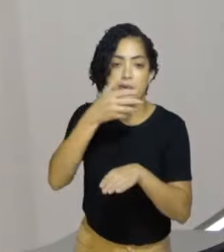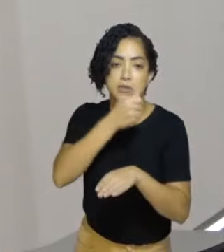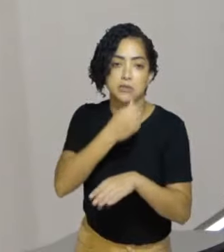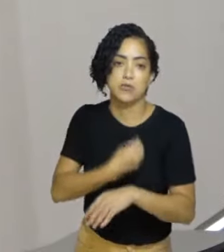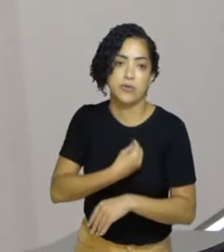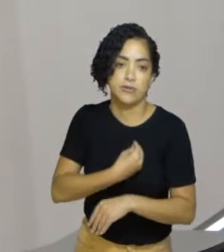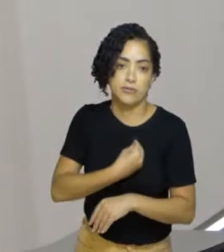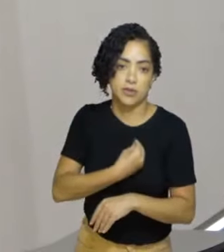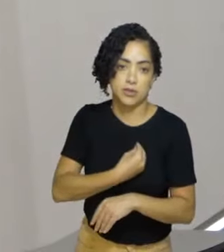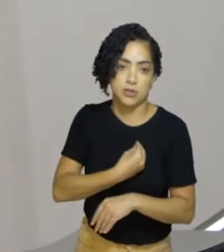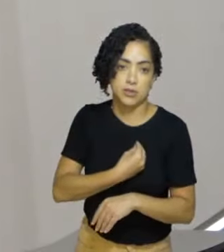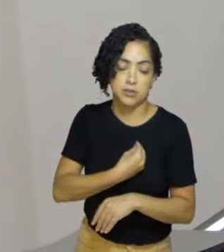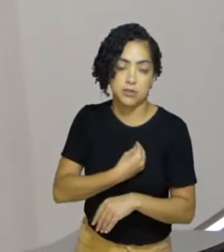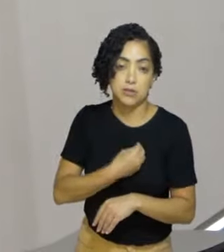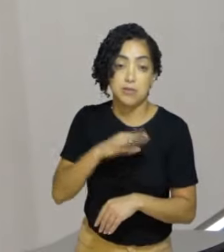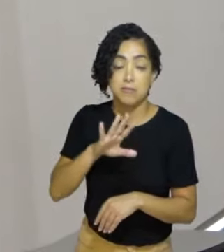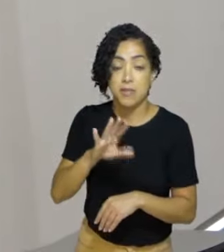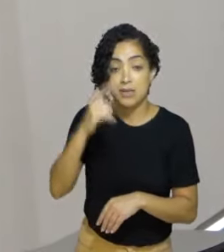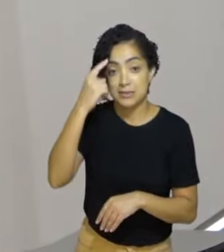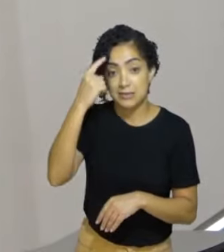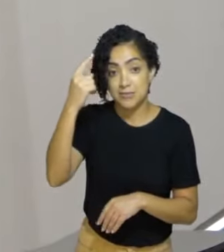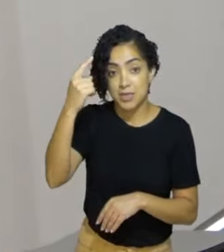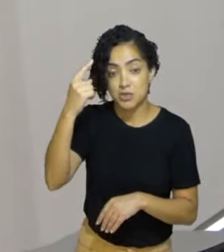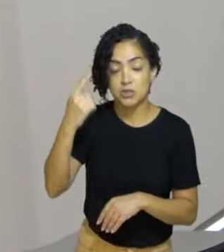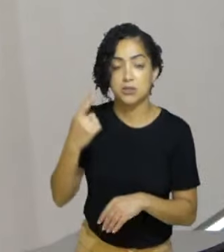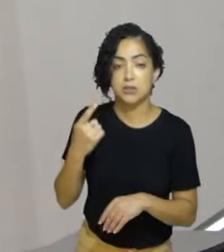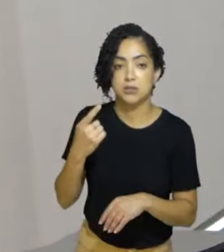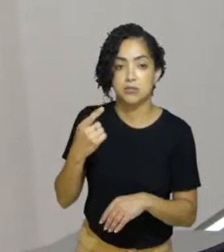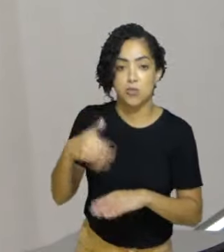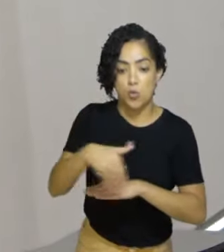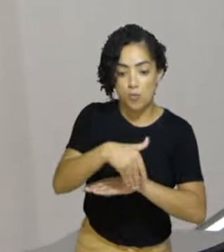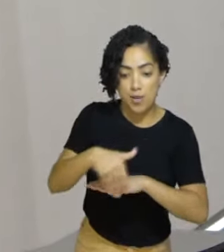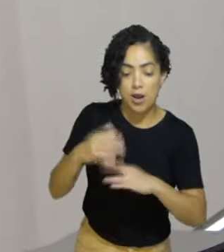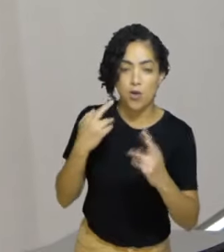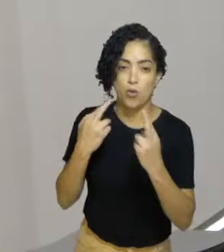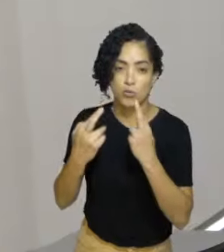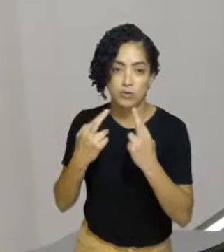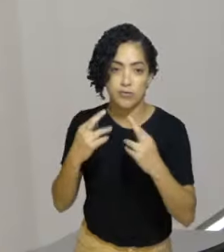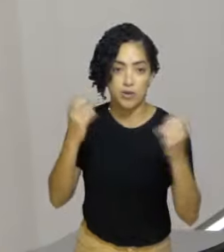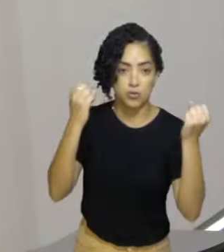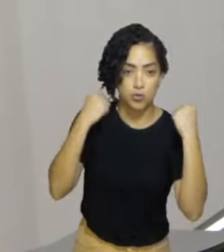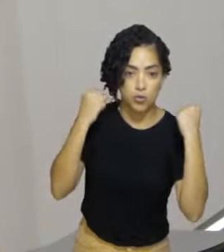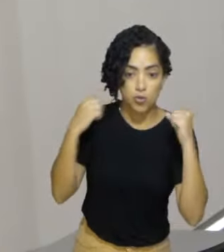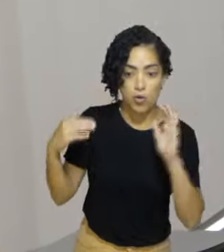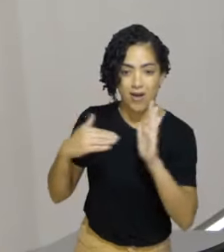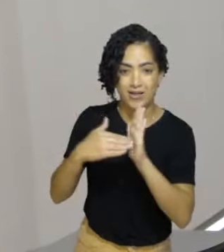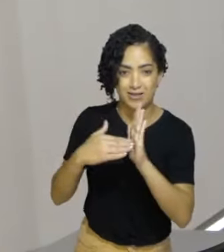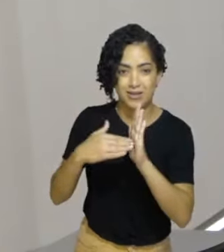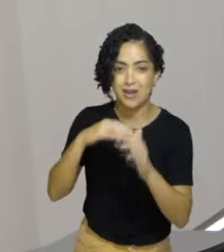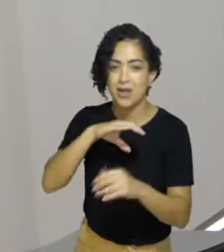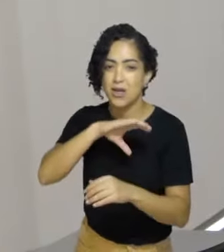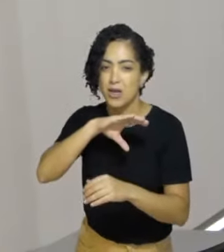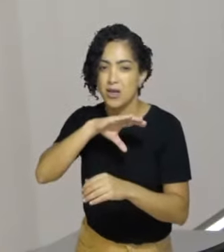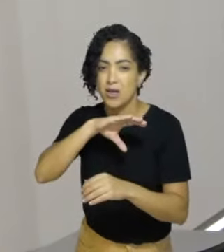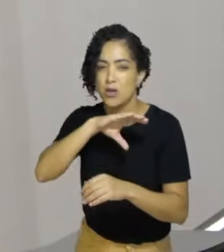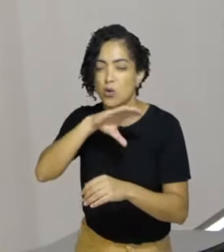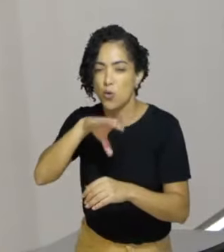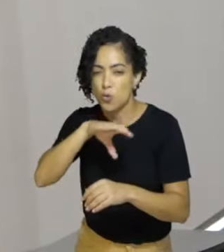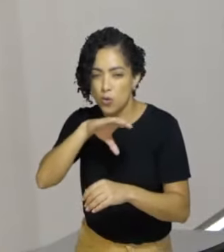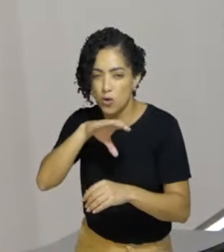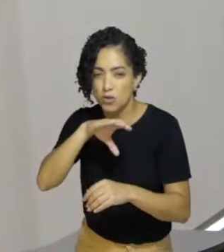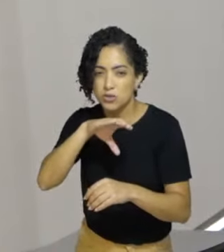vidas. Mas imagine uma rodovia Chapecó a Concórdia, que é uma região extremamente dobrada, com